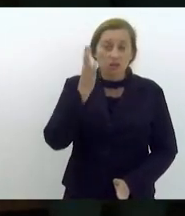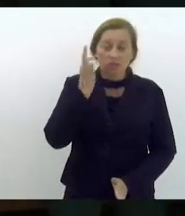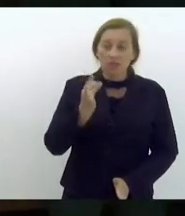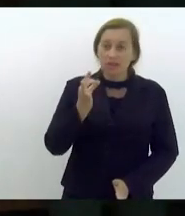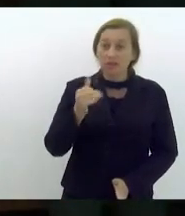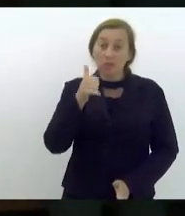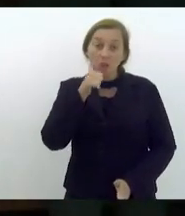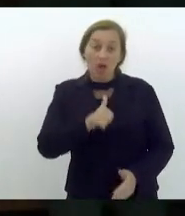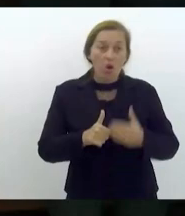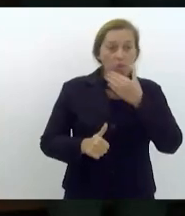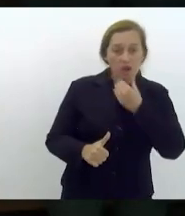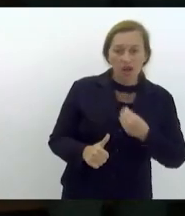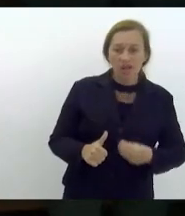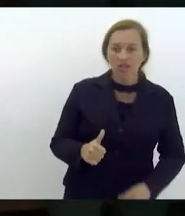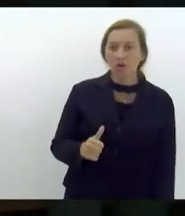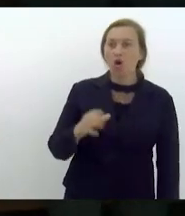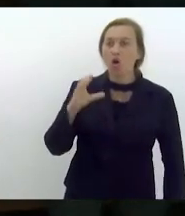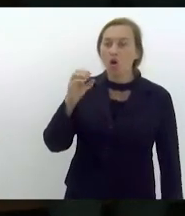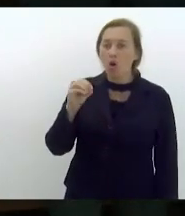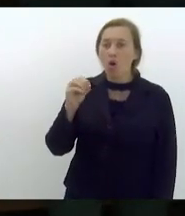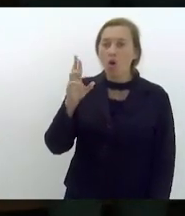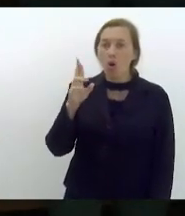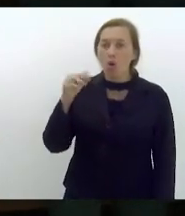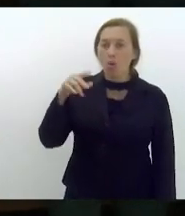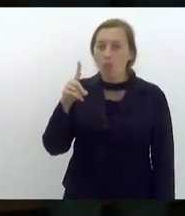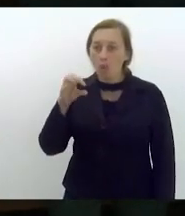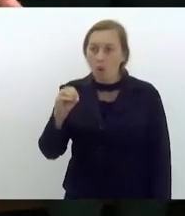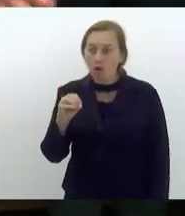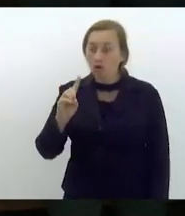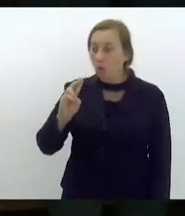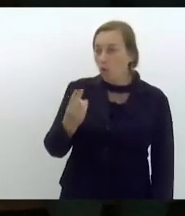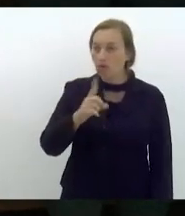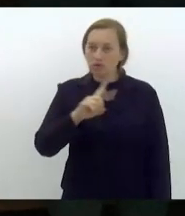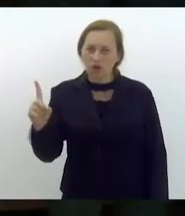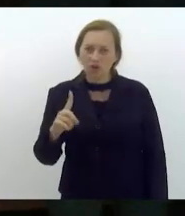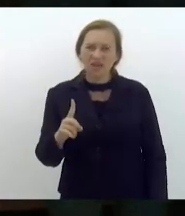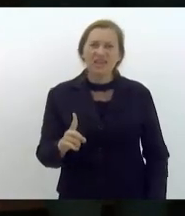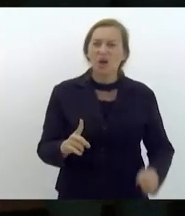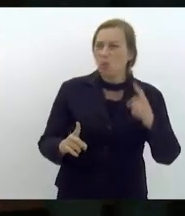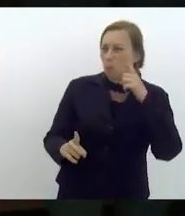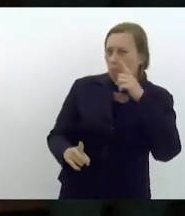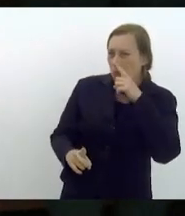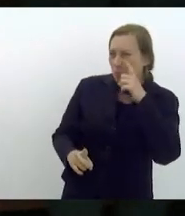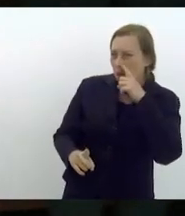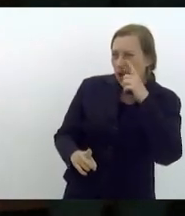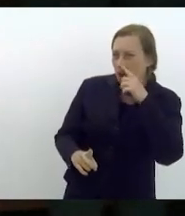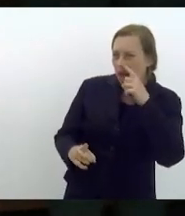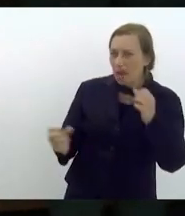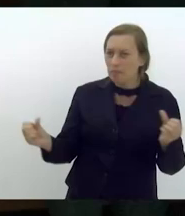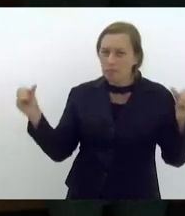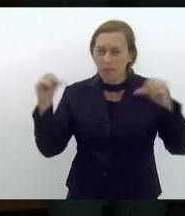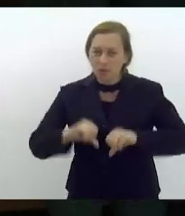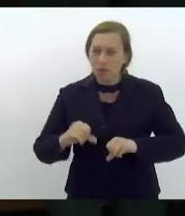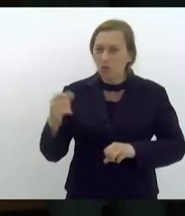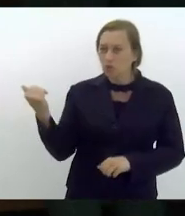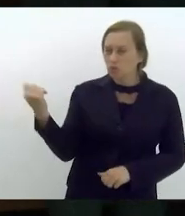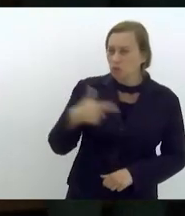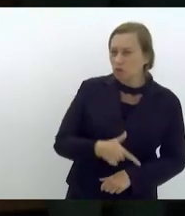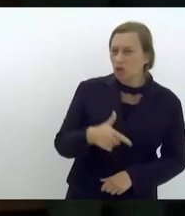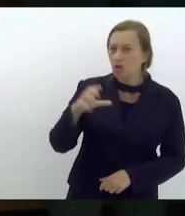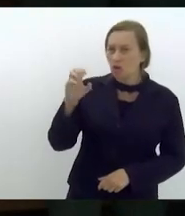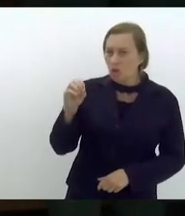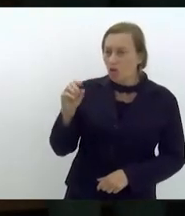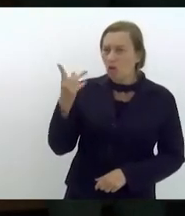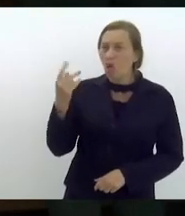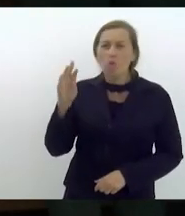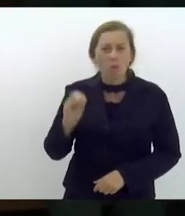hormônio ou não será que um biscoito uma bala é mais produção do que o hormônio Deputado da Índia que vai mudar o sexo dessa criança